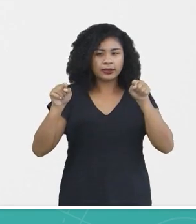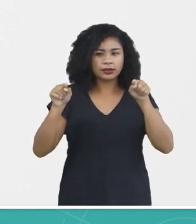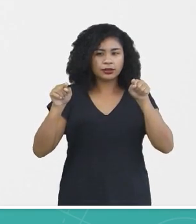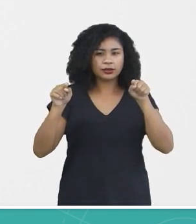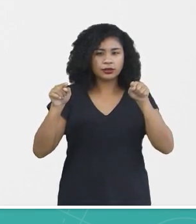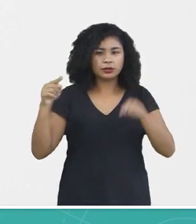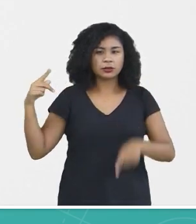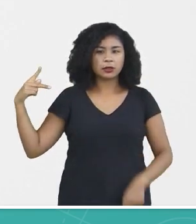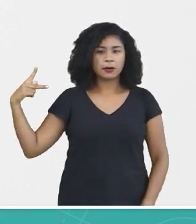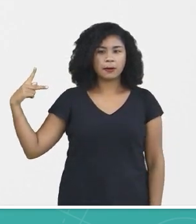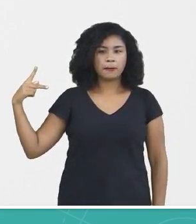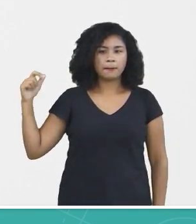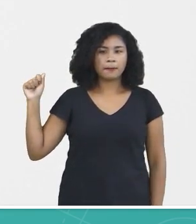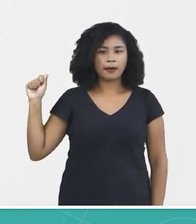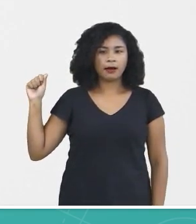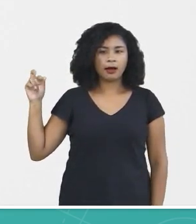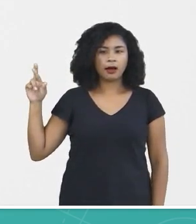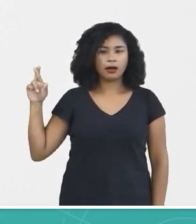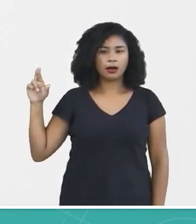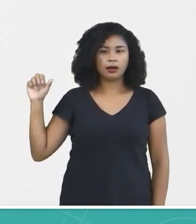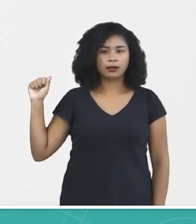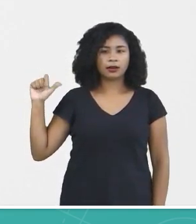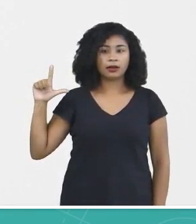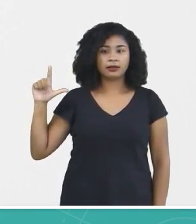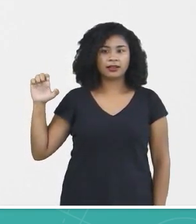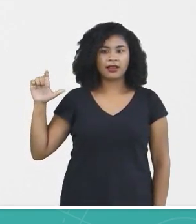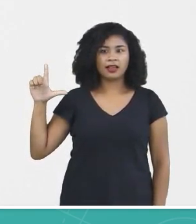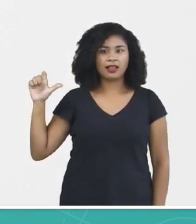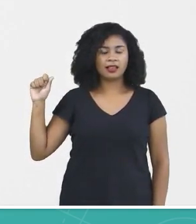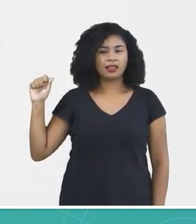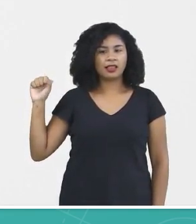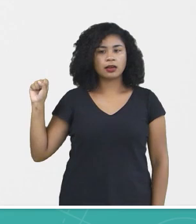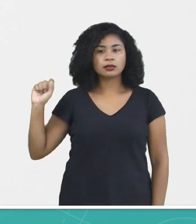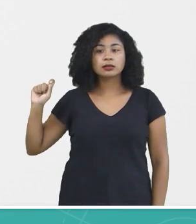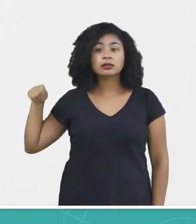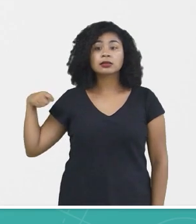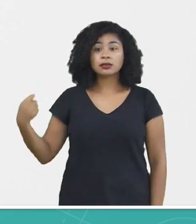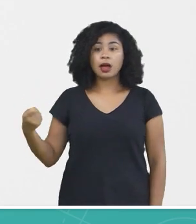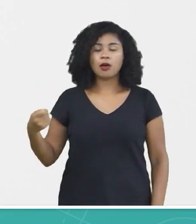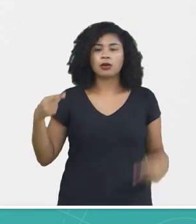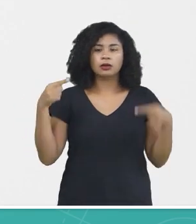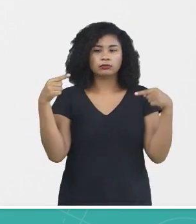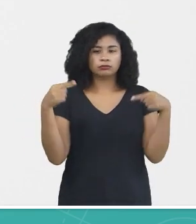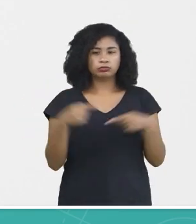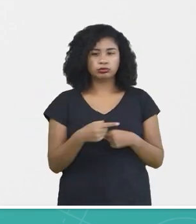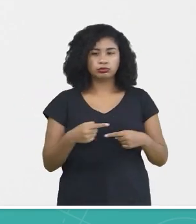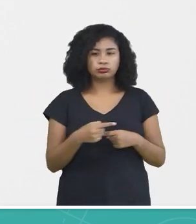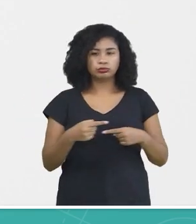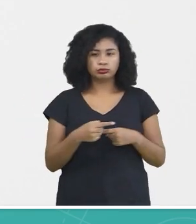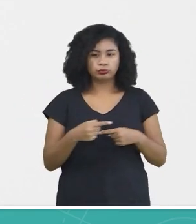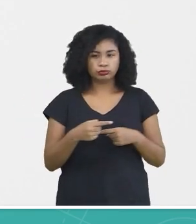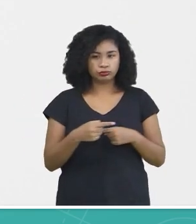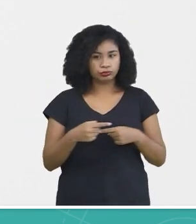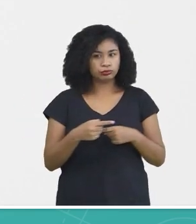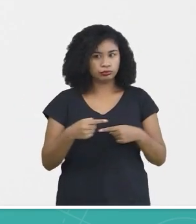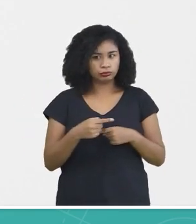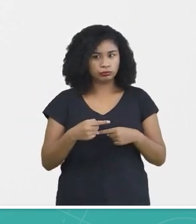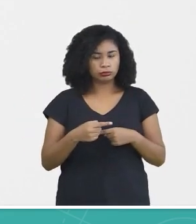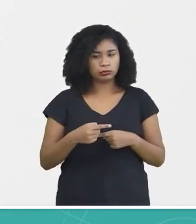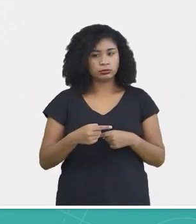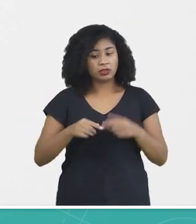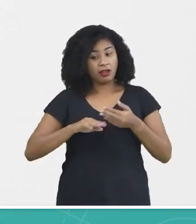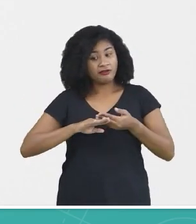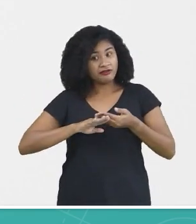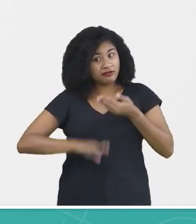paralelas. Retas paralelas nunca se tocam porque sempre mantêm a mesma distância uma da outra.